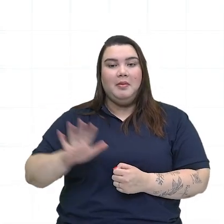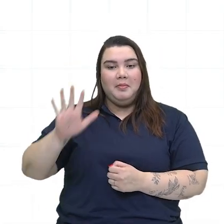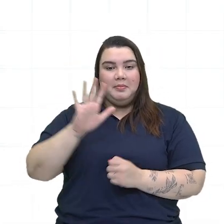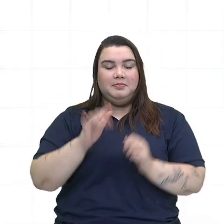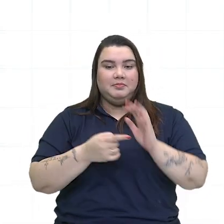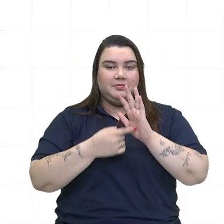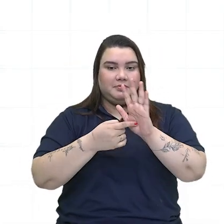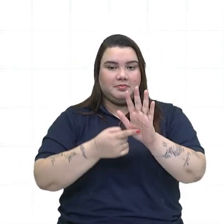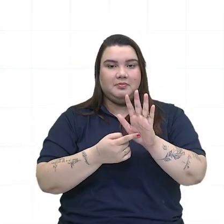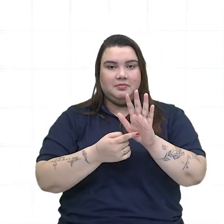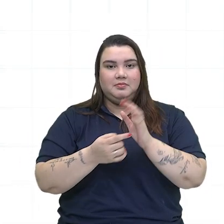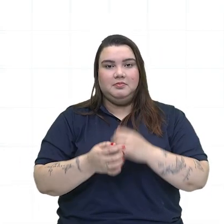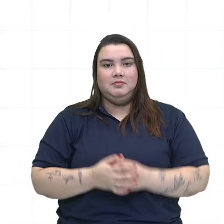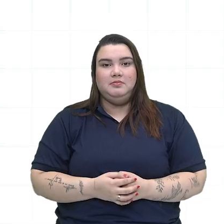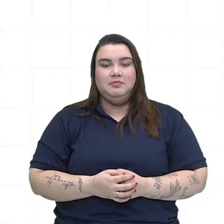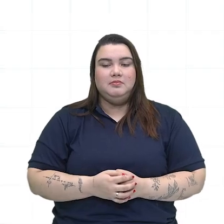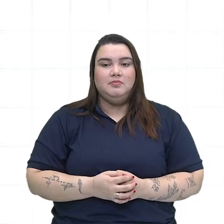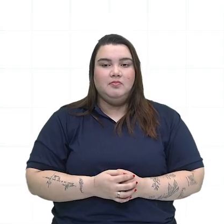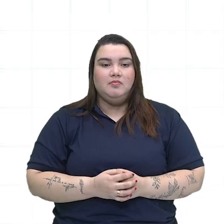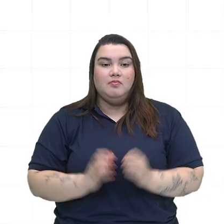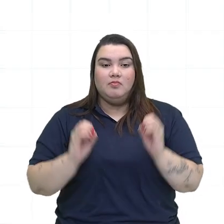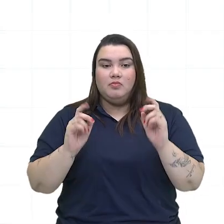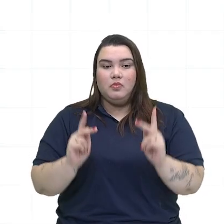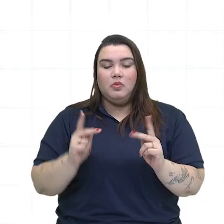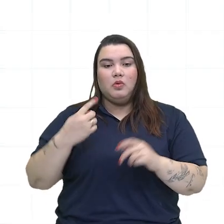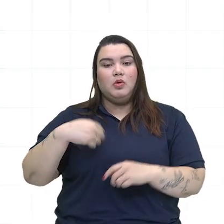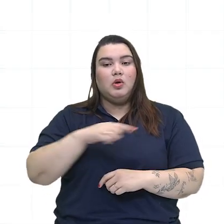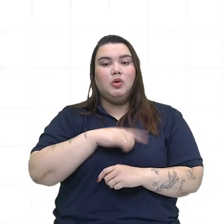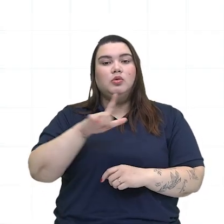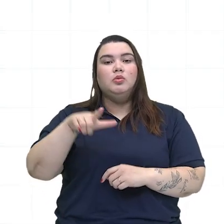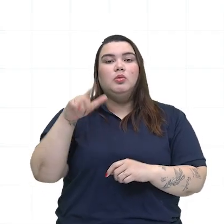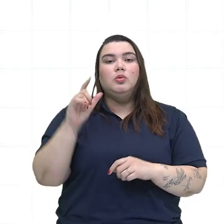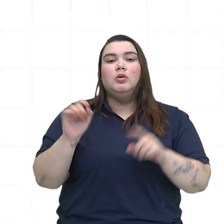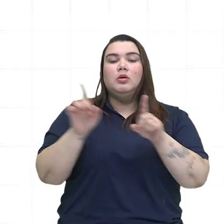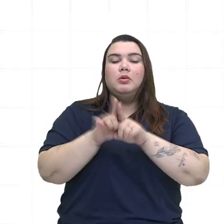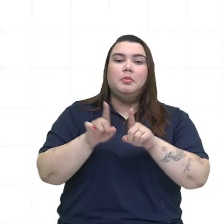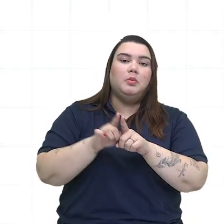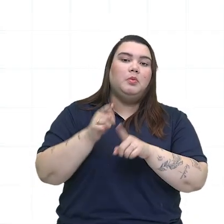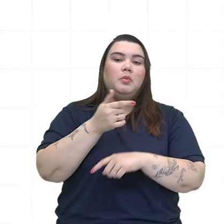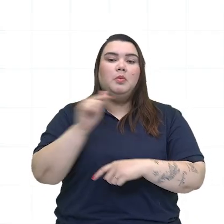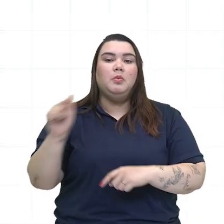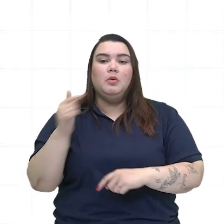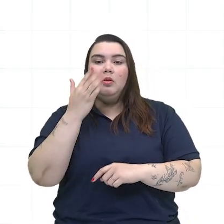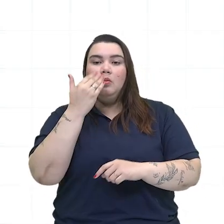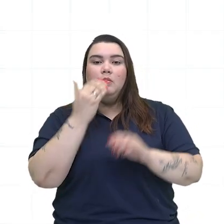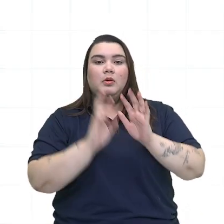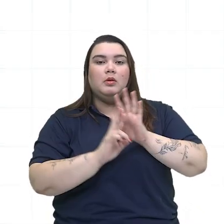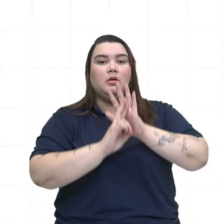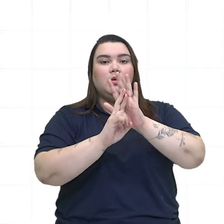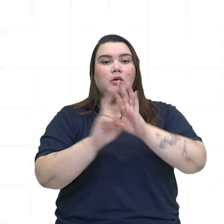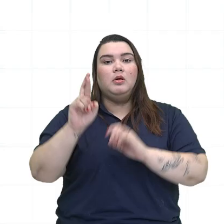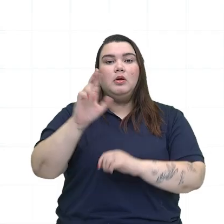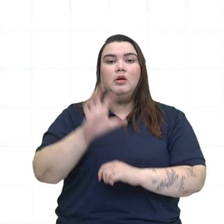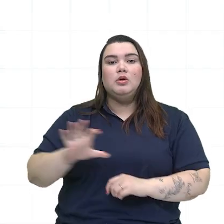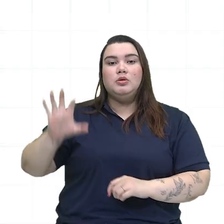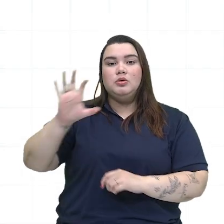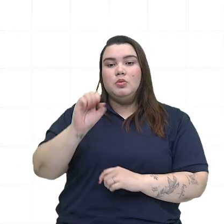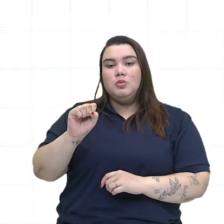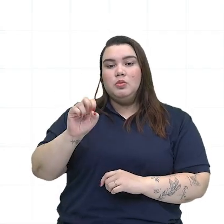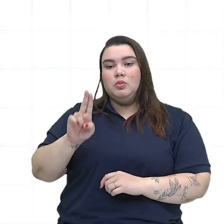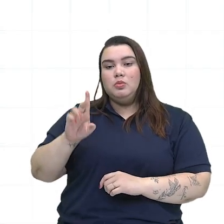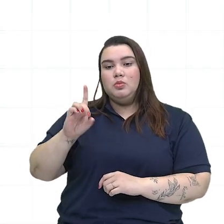na imagem que está sendo ilustrada. Nós escolhemos também um outro prato para representar a região